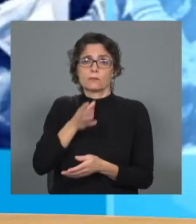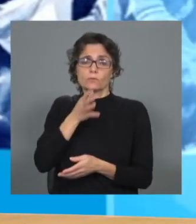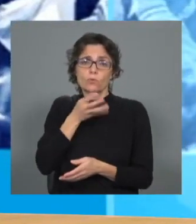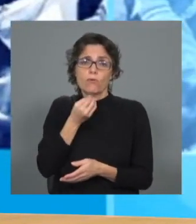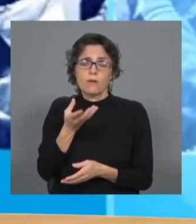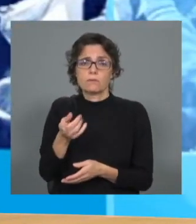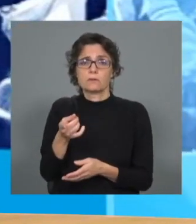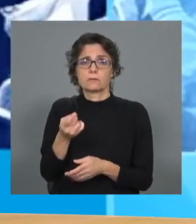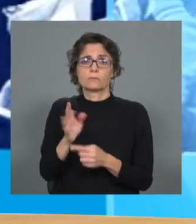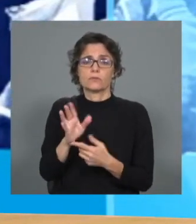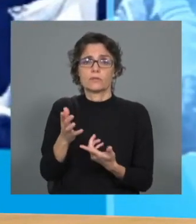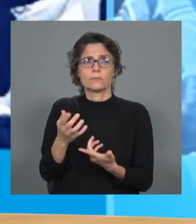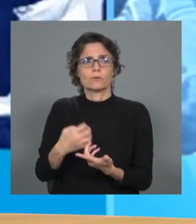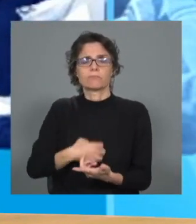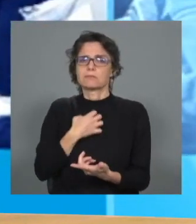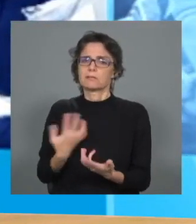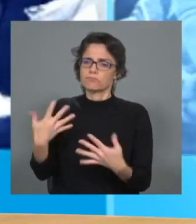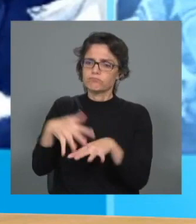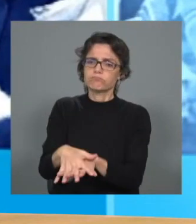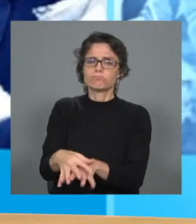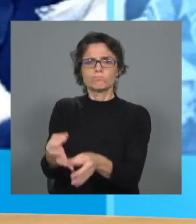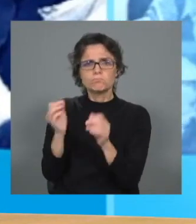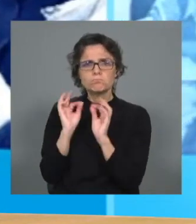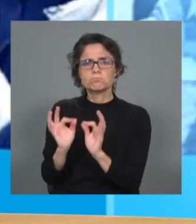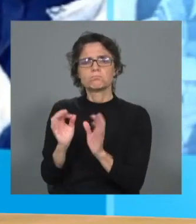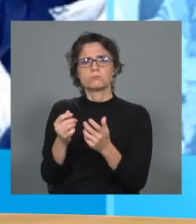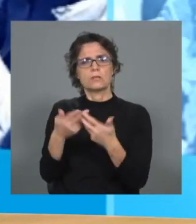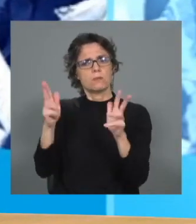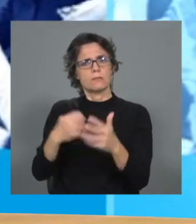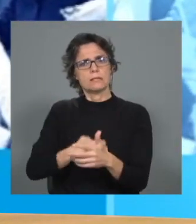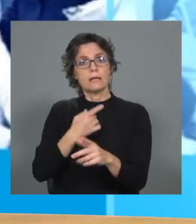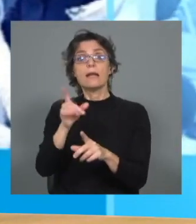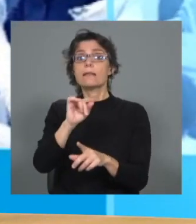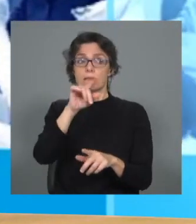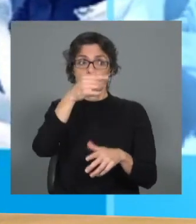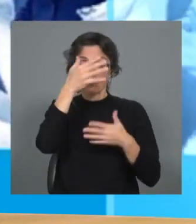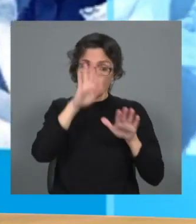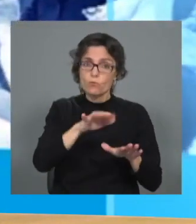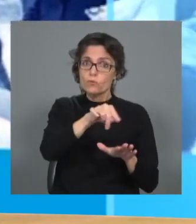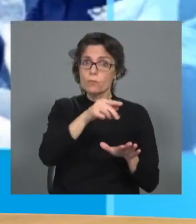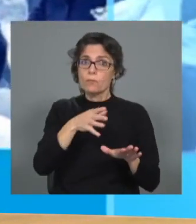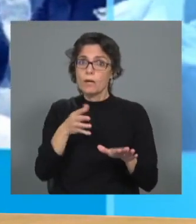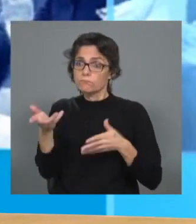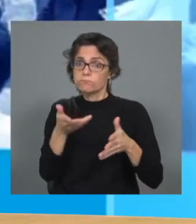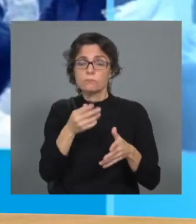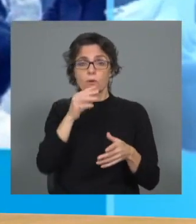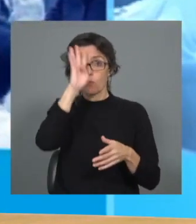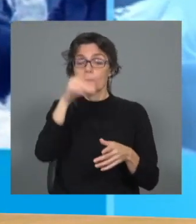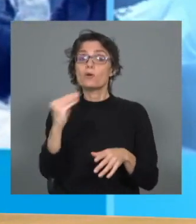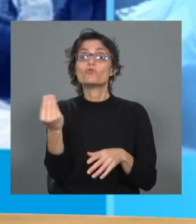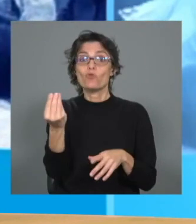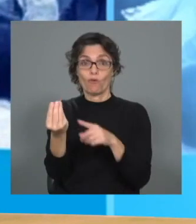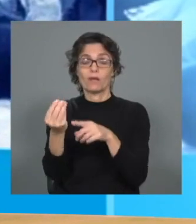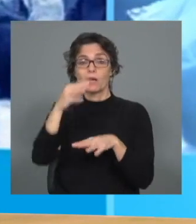bem integrados e viverem em liberdade, e também ouviu muçulmanos que foram dar o seu testemunho, especificamente um jovem muçulmano,